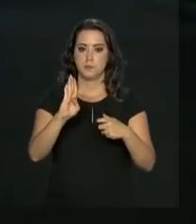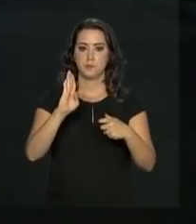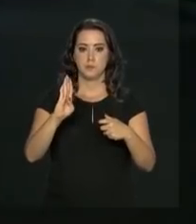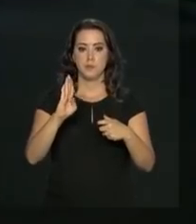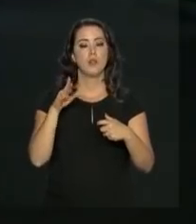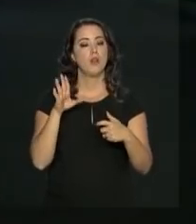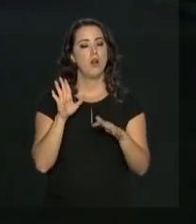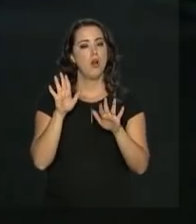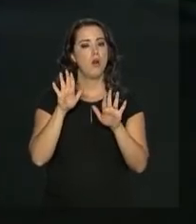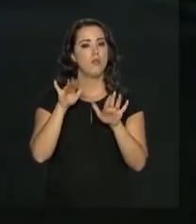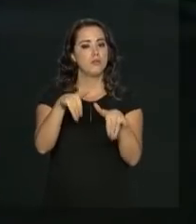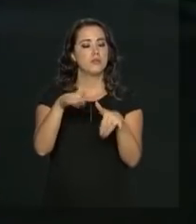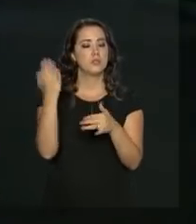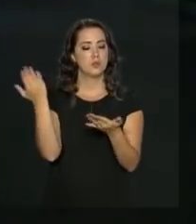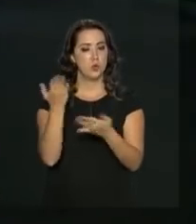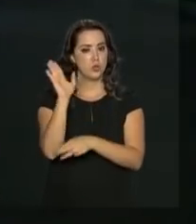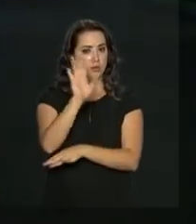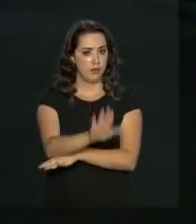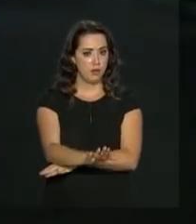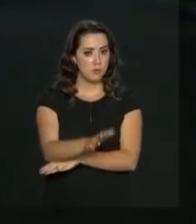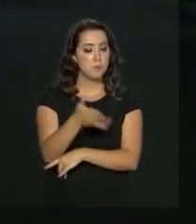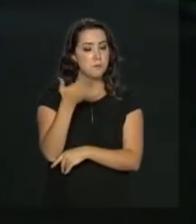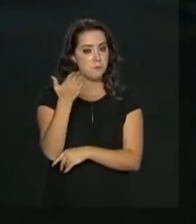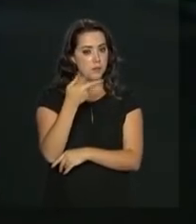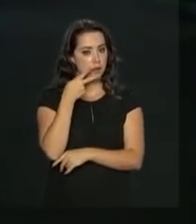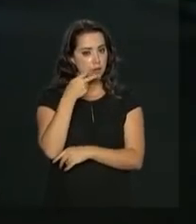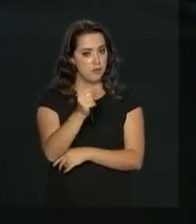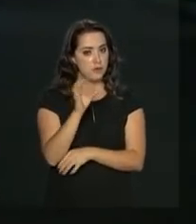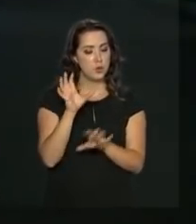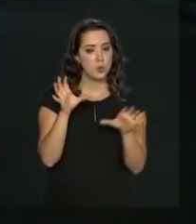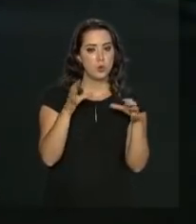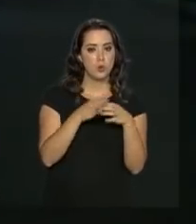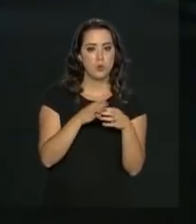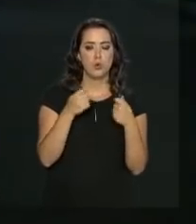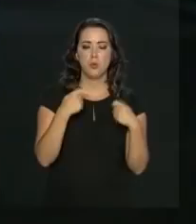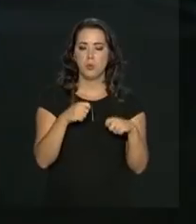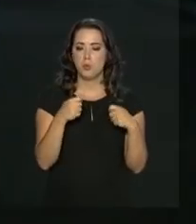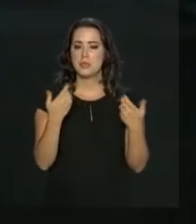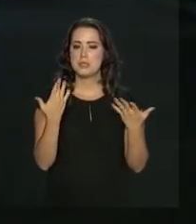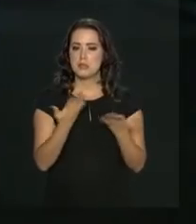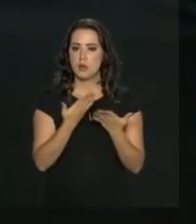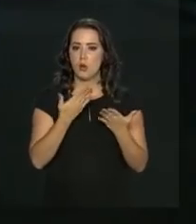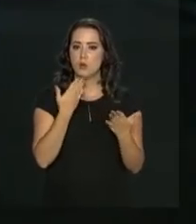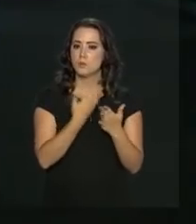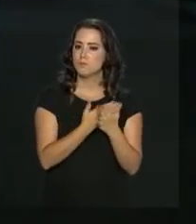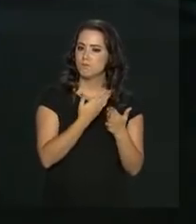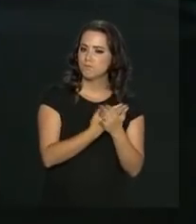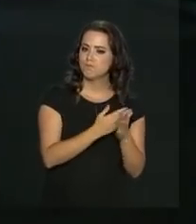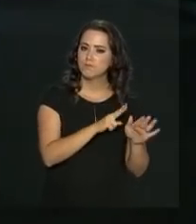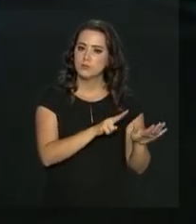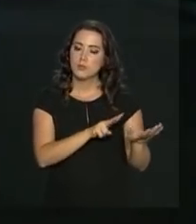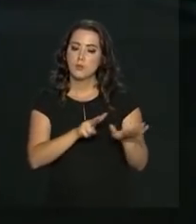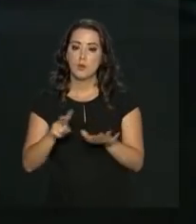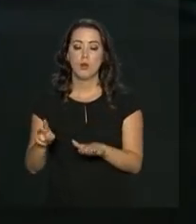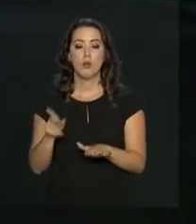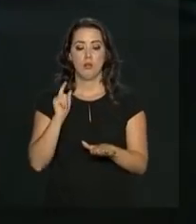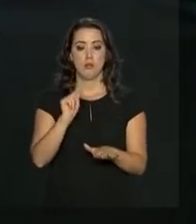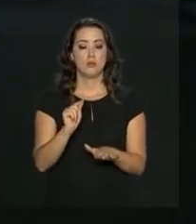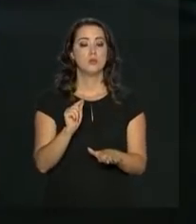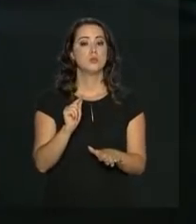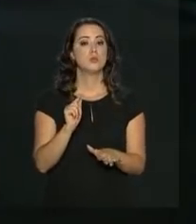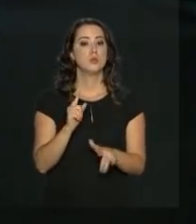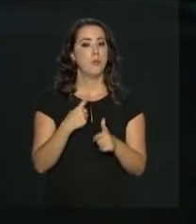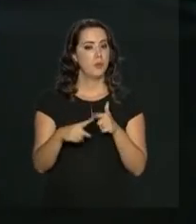no final da tarde de hoje, e ele disse que a equipe vai se debruçar essa semana sobre uma questão